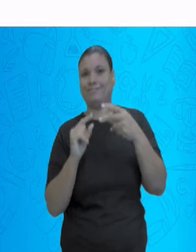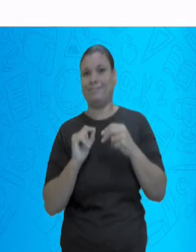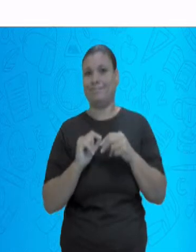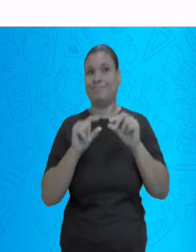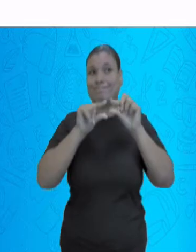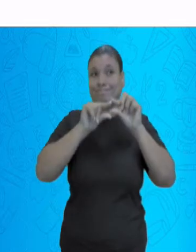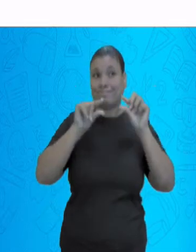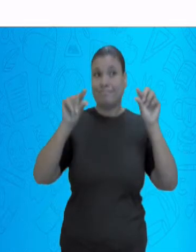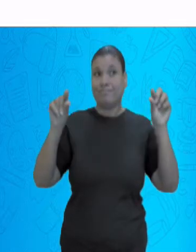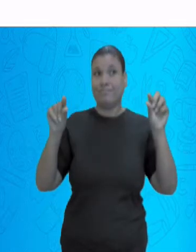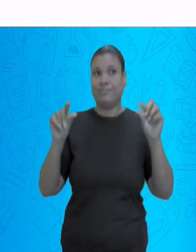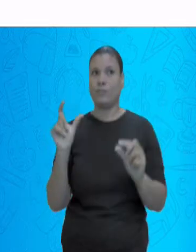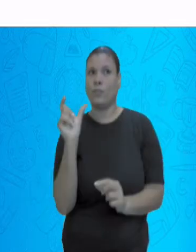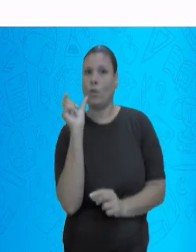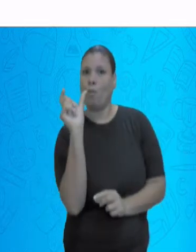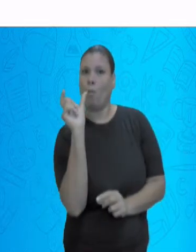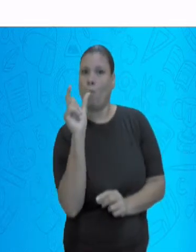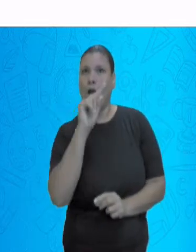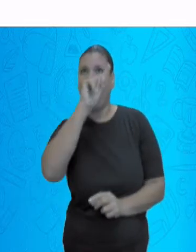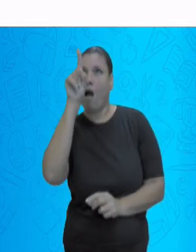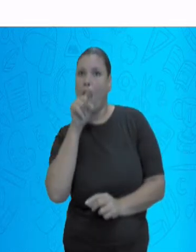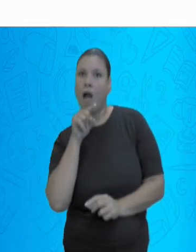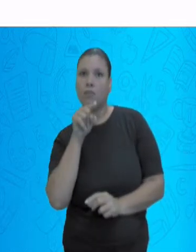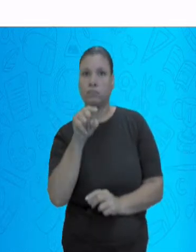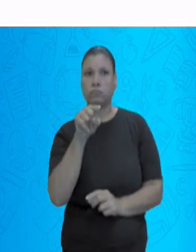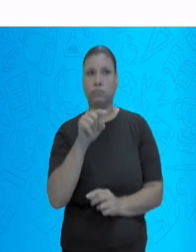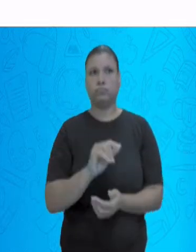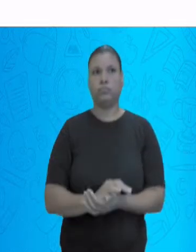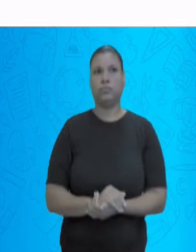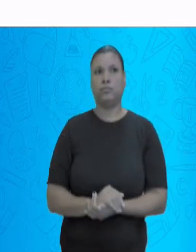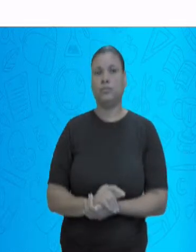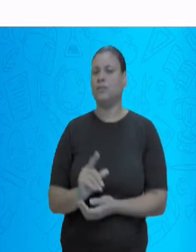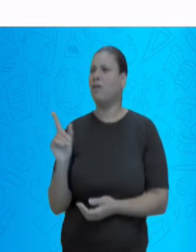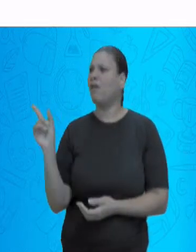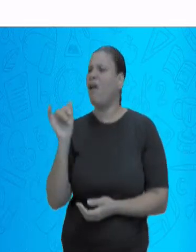a resposta? Prestem atenção novamente.